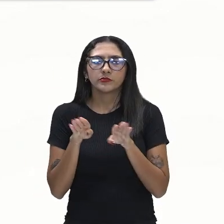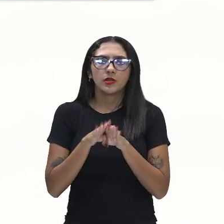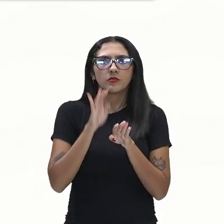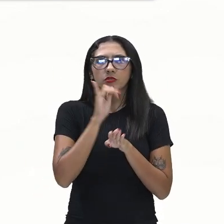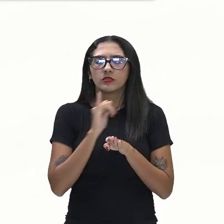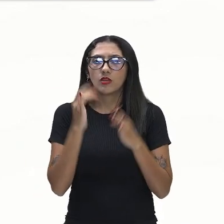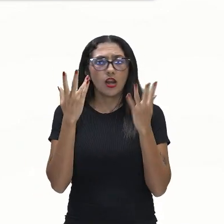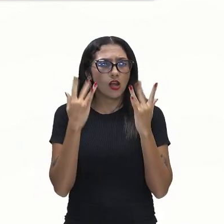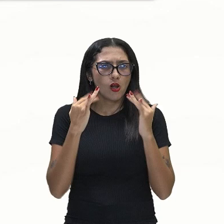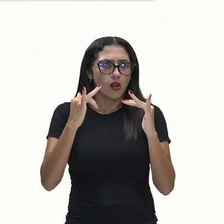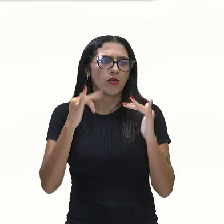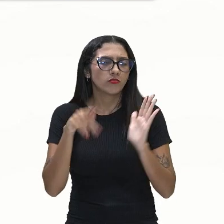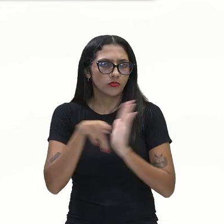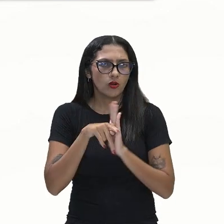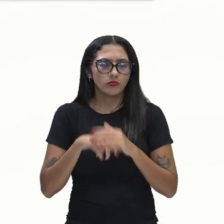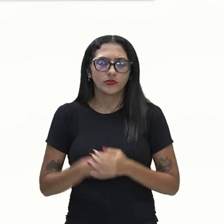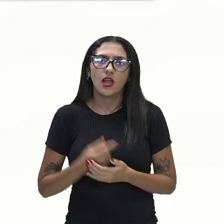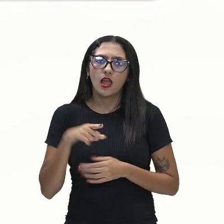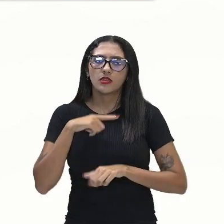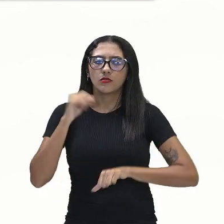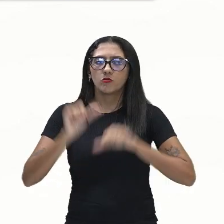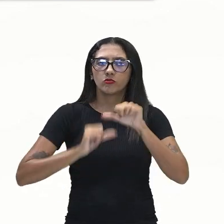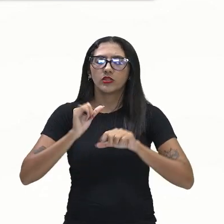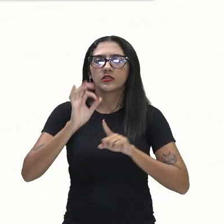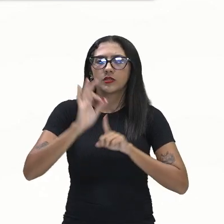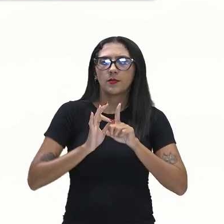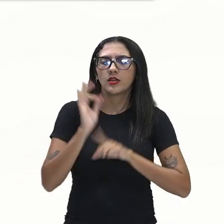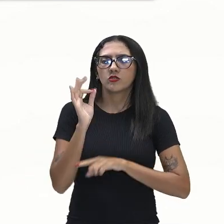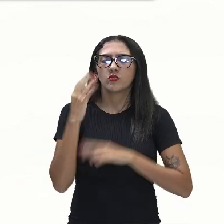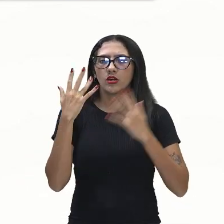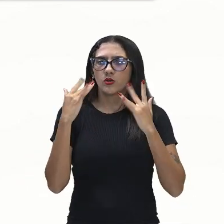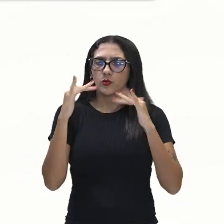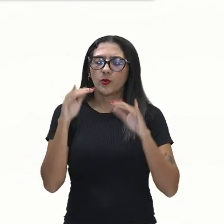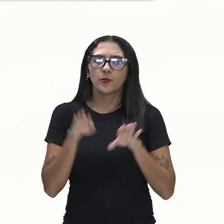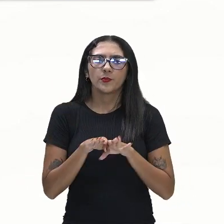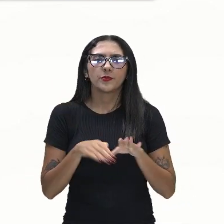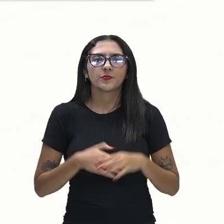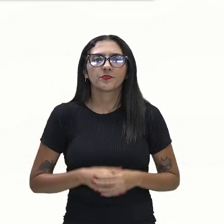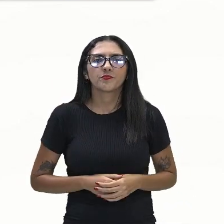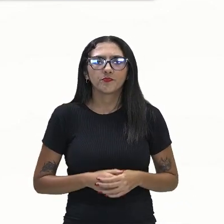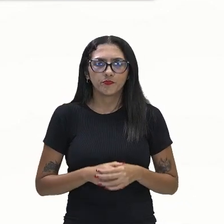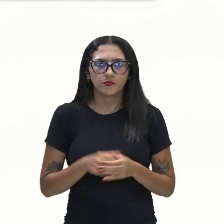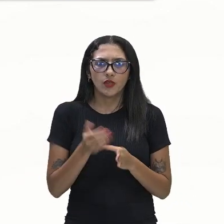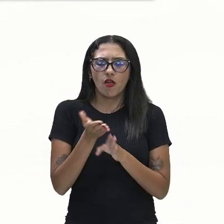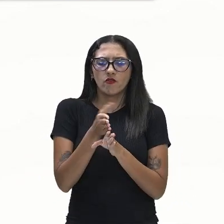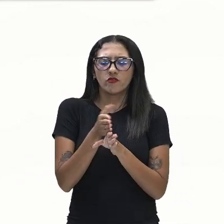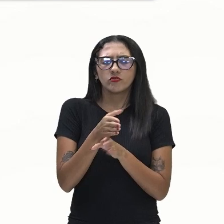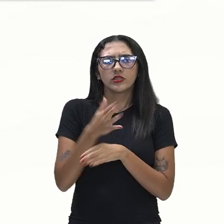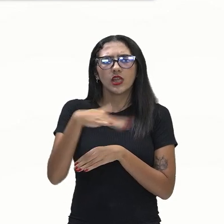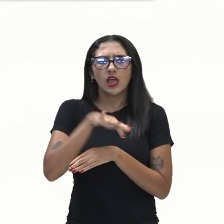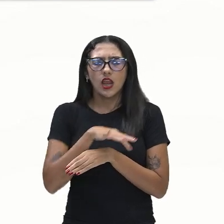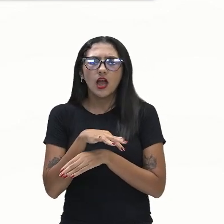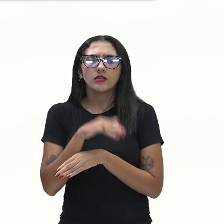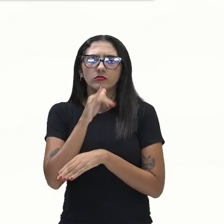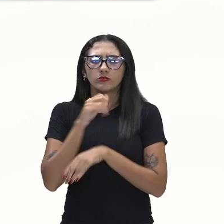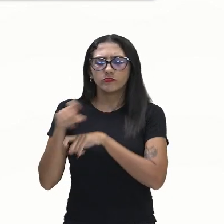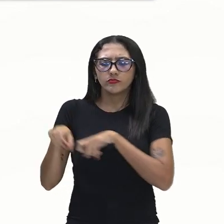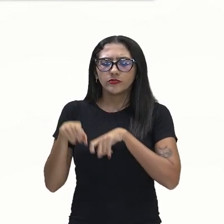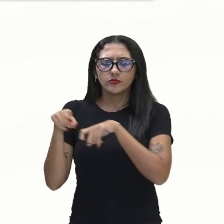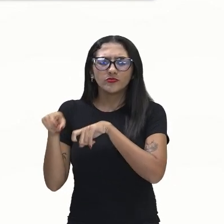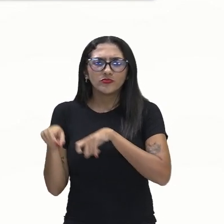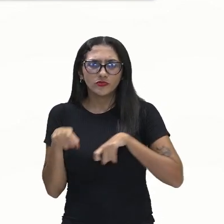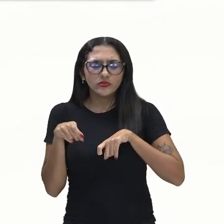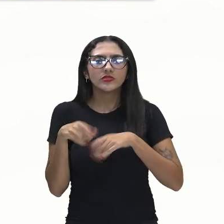os efeitos climáticos causam esses incêndios, expansão de fronteira agrícola, porque as pessoas precisam comer, então